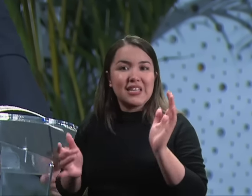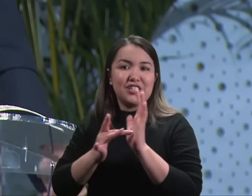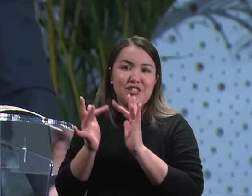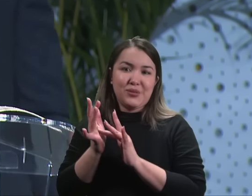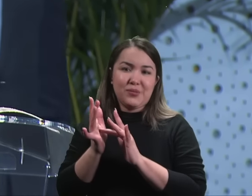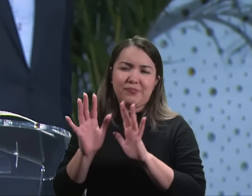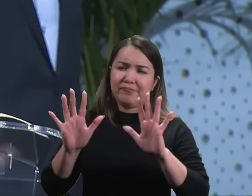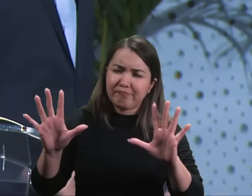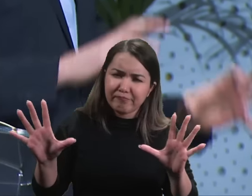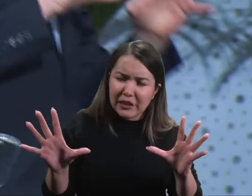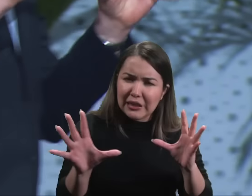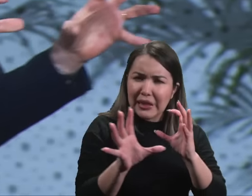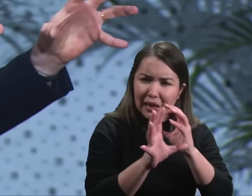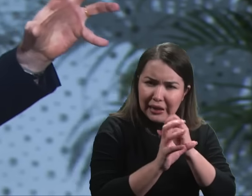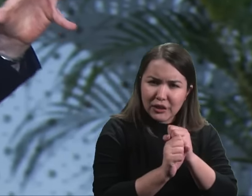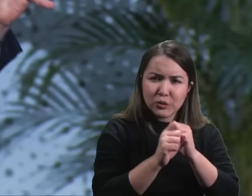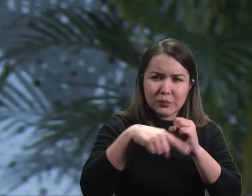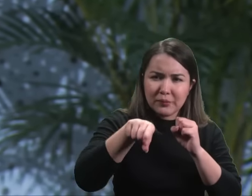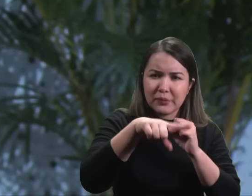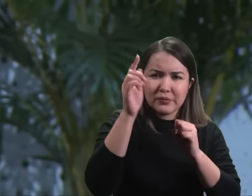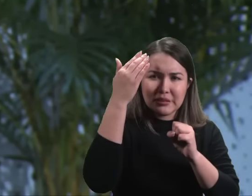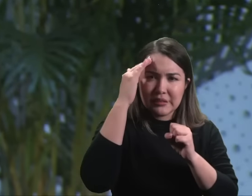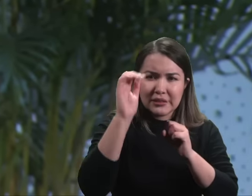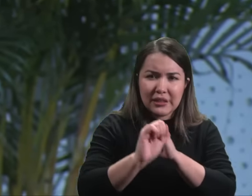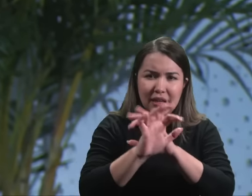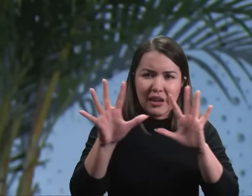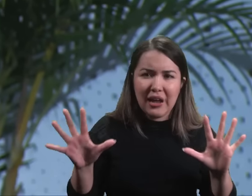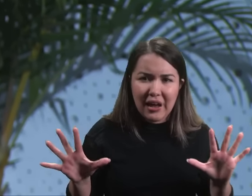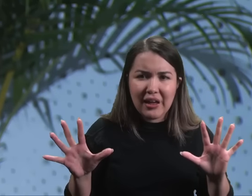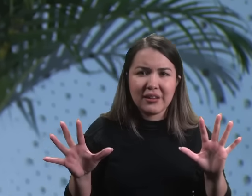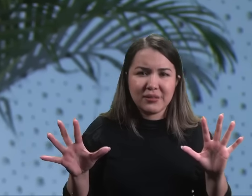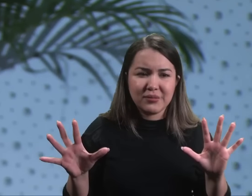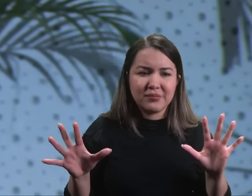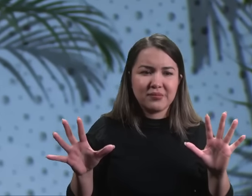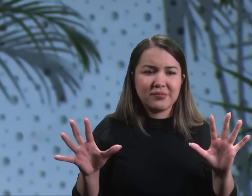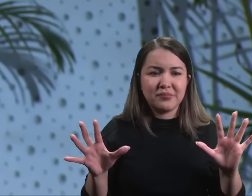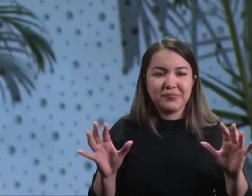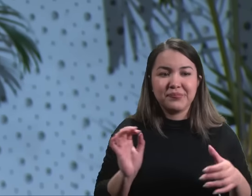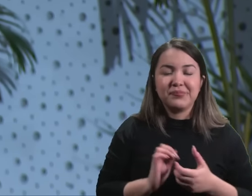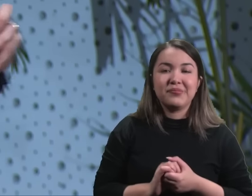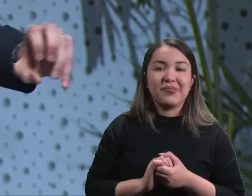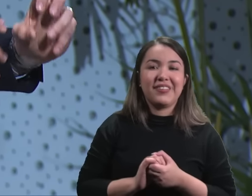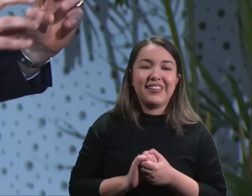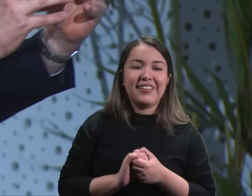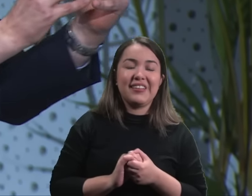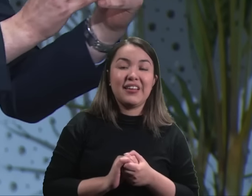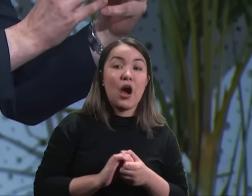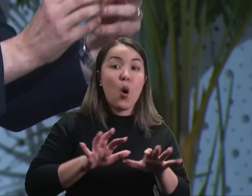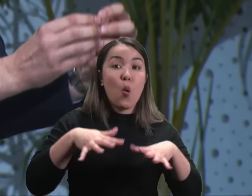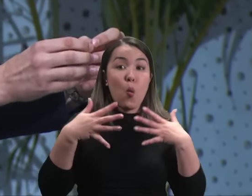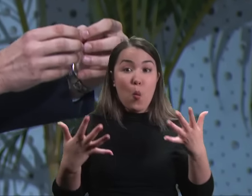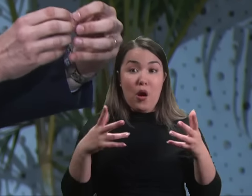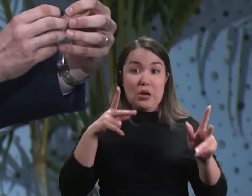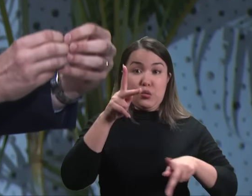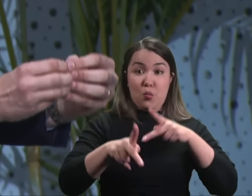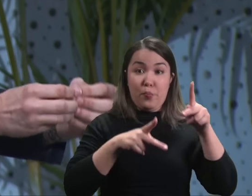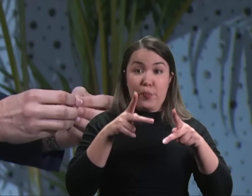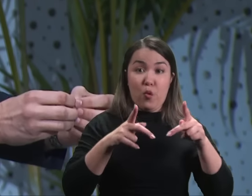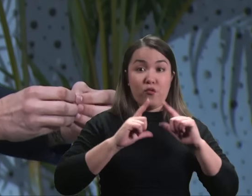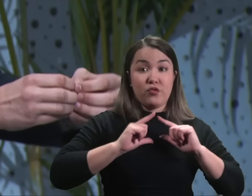vocês essa essa esse pensamento e essa ideia de Taylor bante quando o povo de Israel o